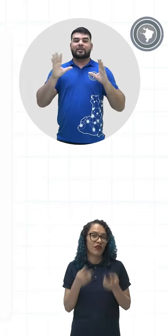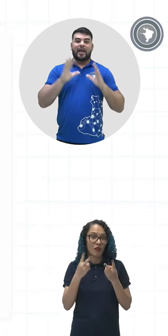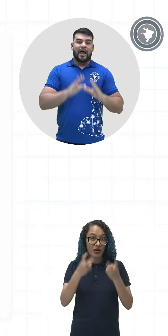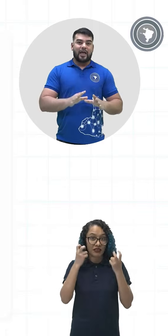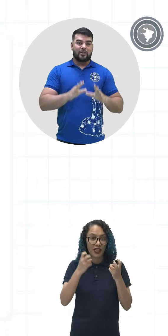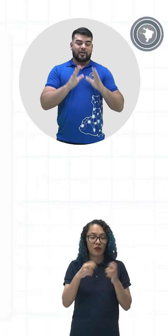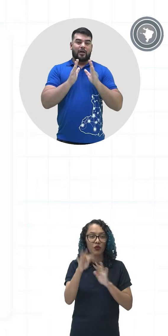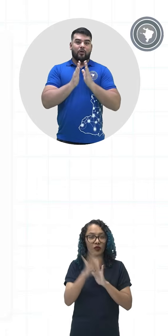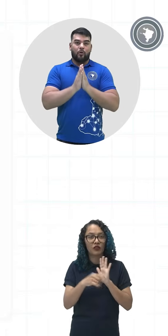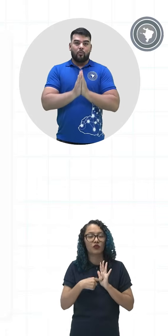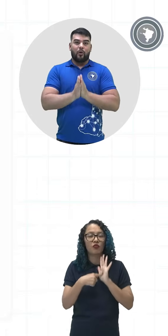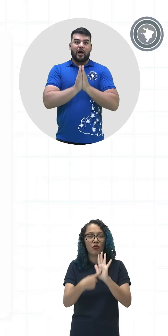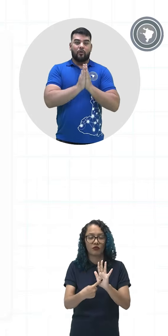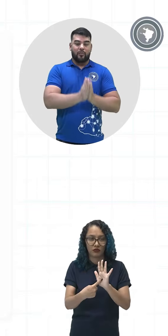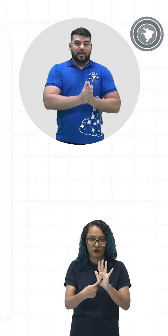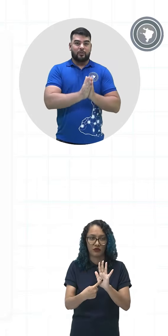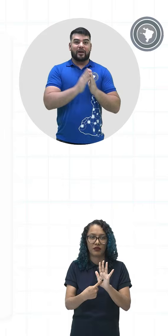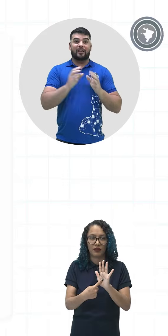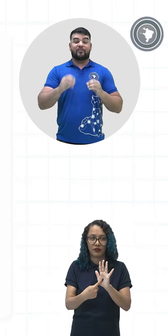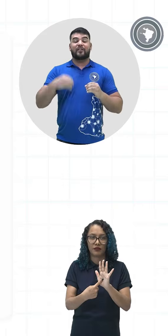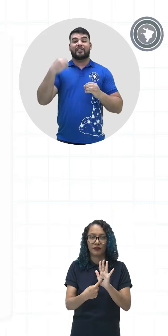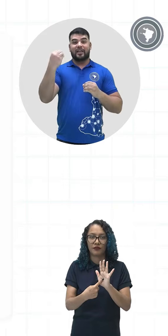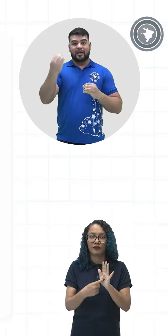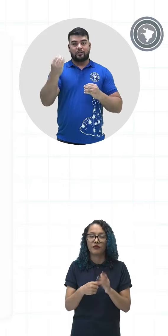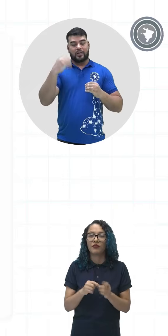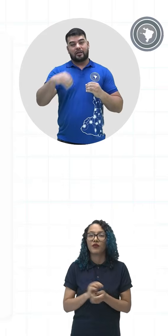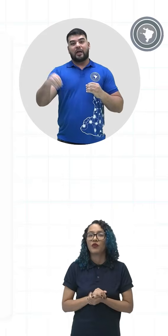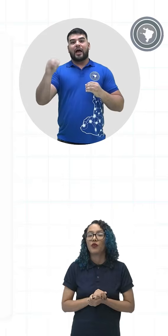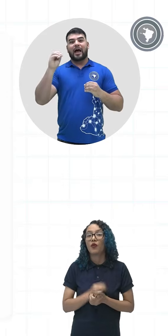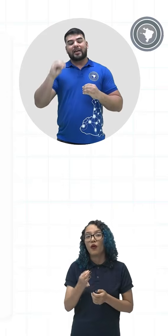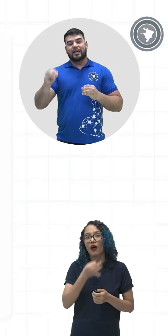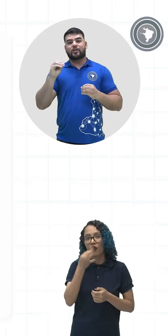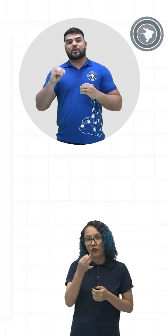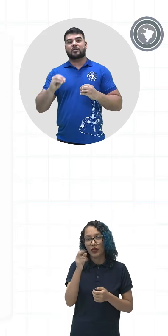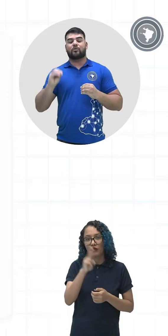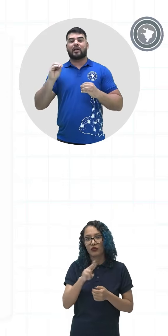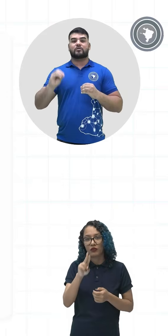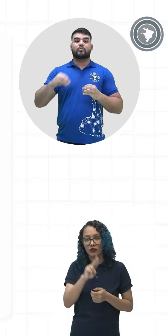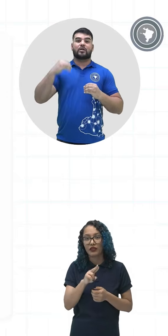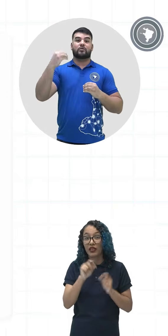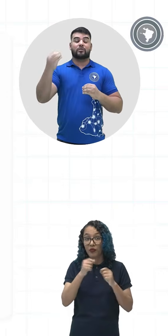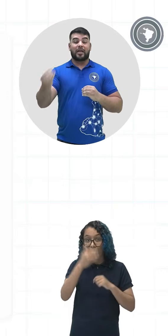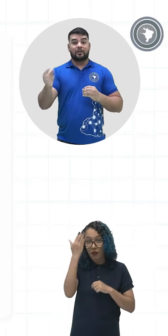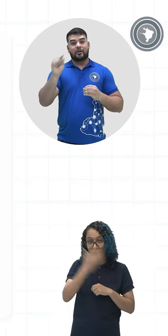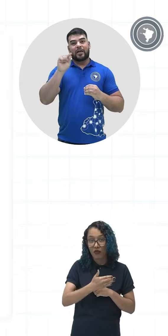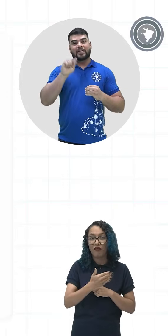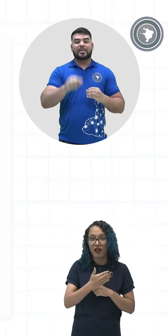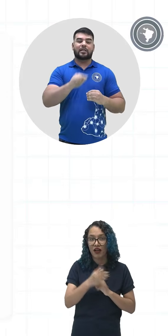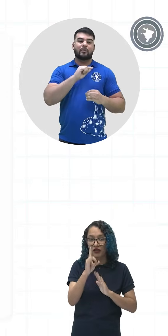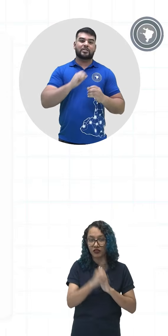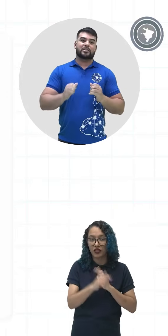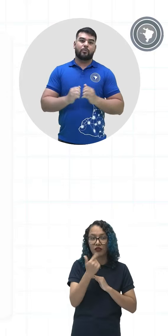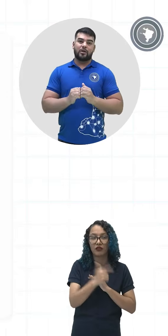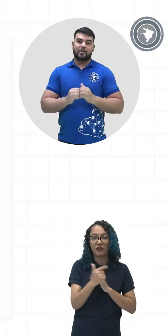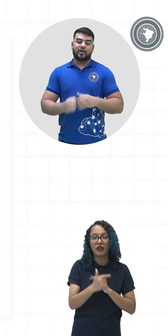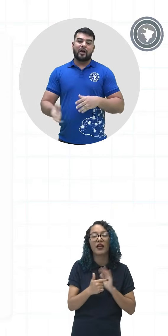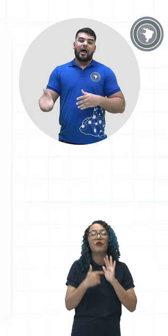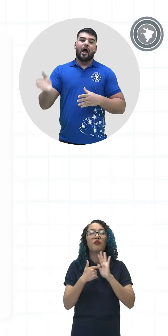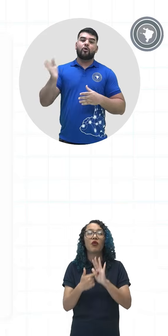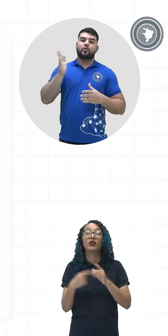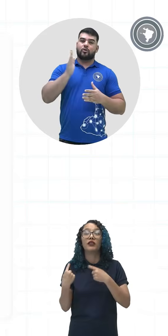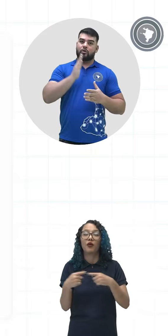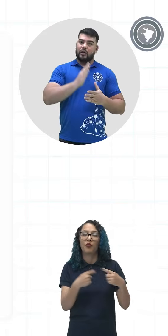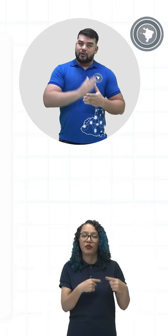questão, traz como argumento para defender de que há negligência com relação aos direitos deles, exatamente essa